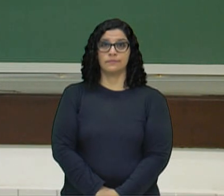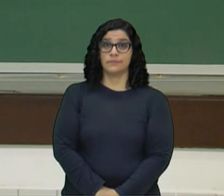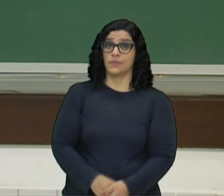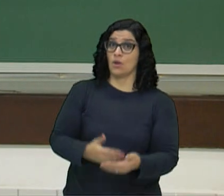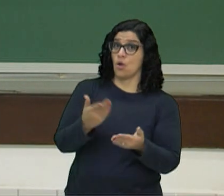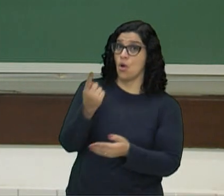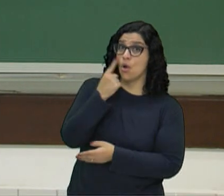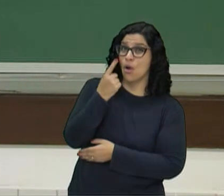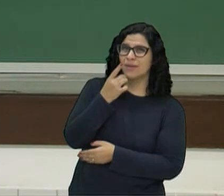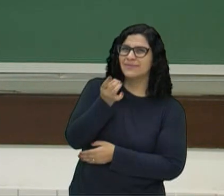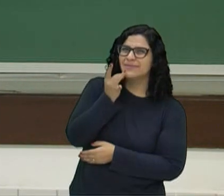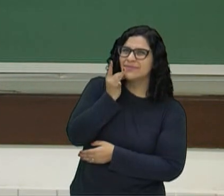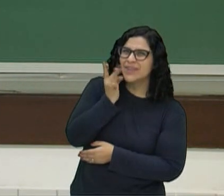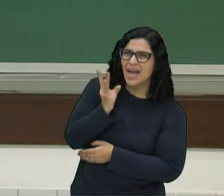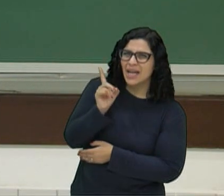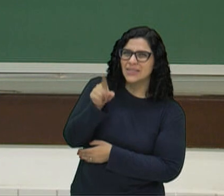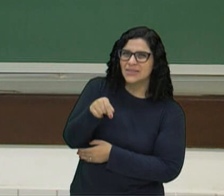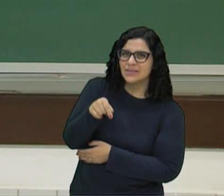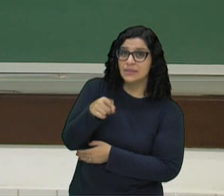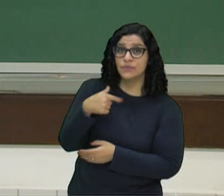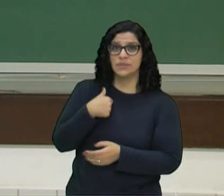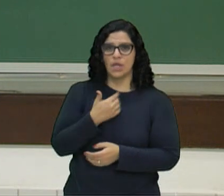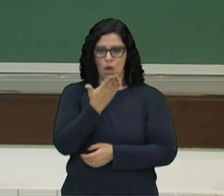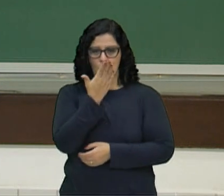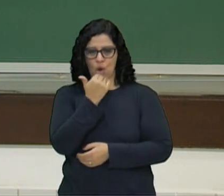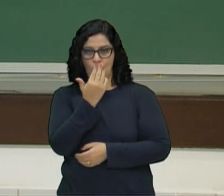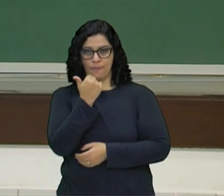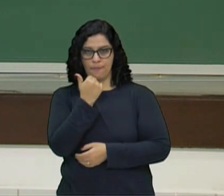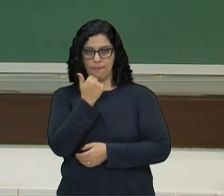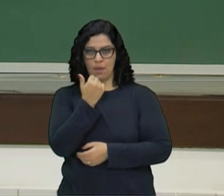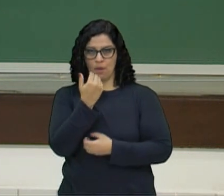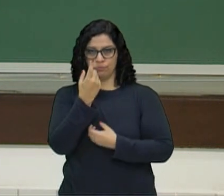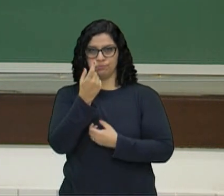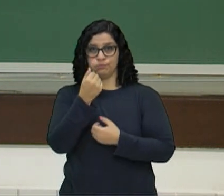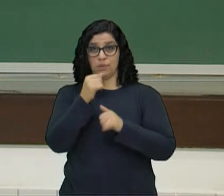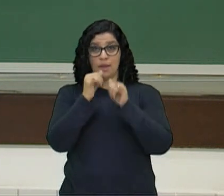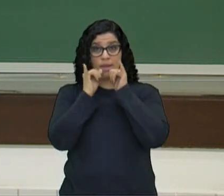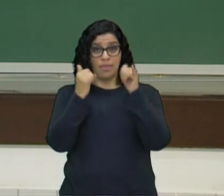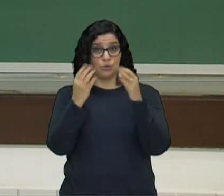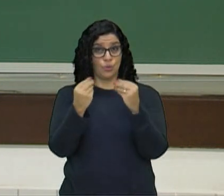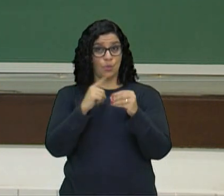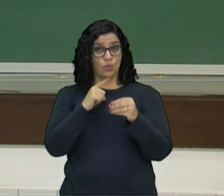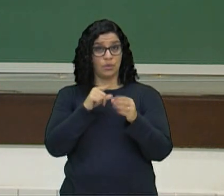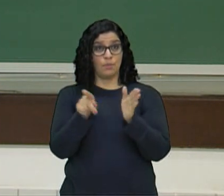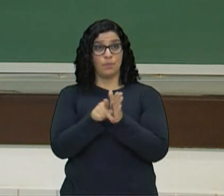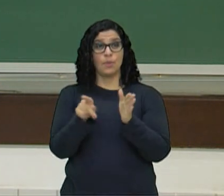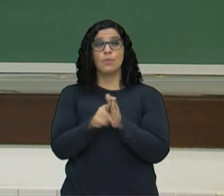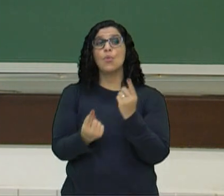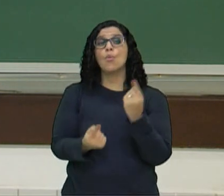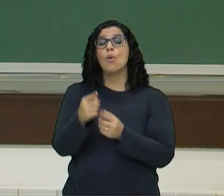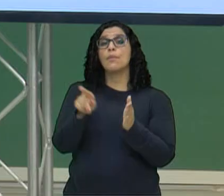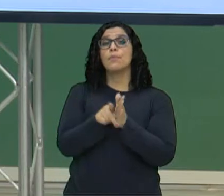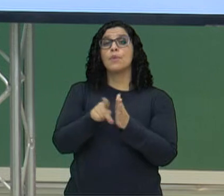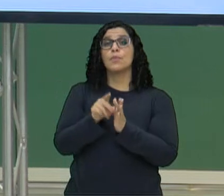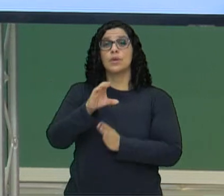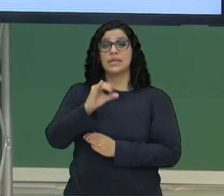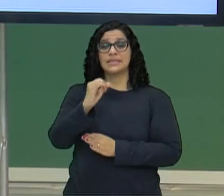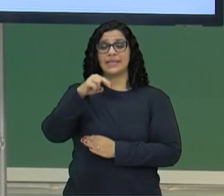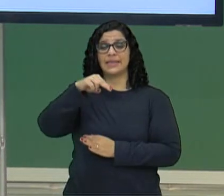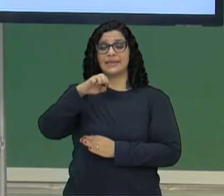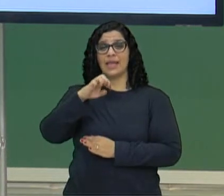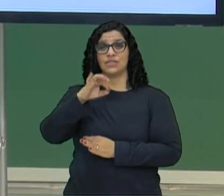Moçada, fácil, né? Você ingere o alimento. O alimento é muito rico em energia. Energia cinética, que é aquela ligada ao